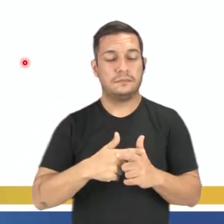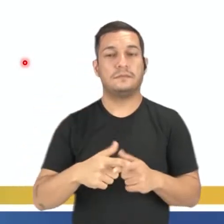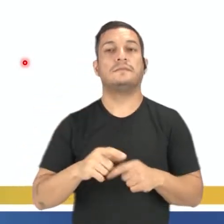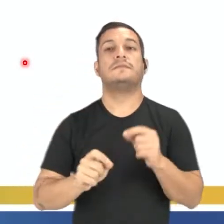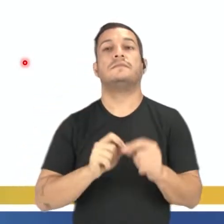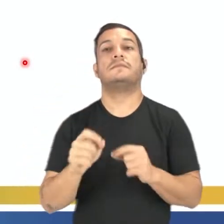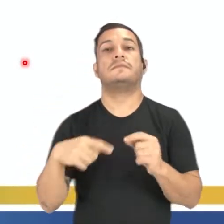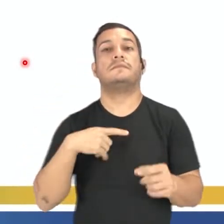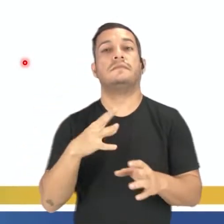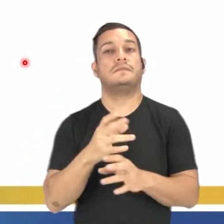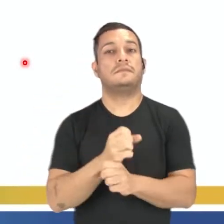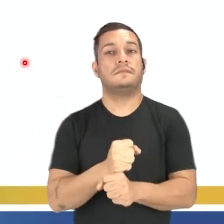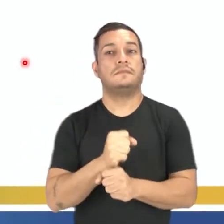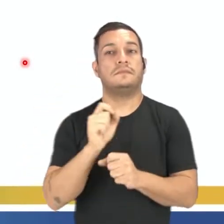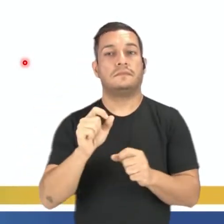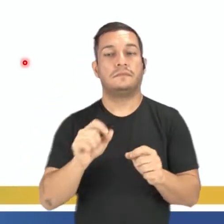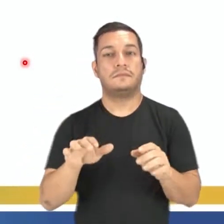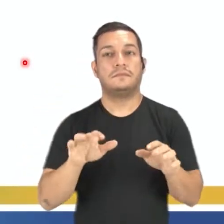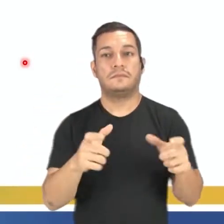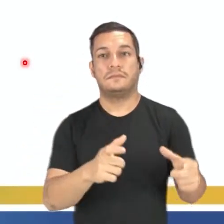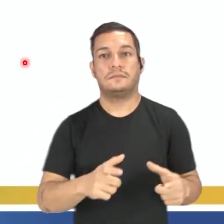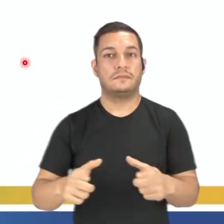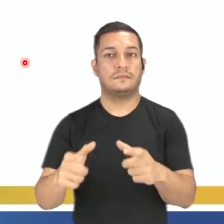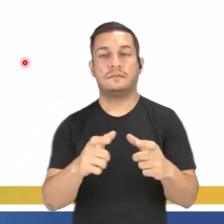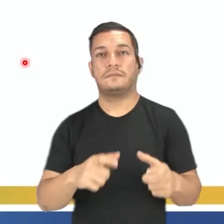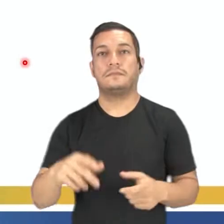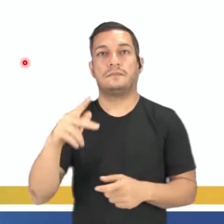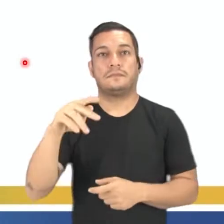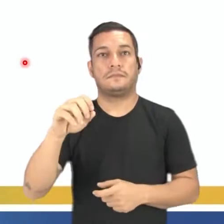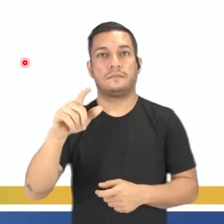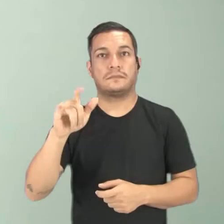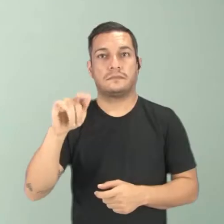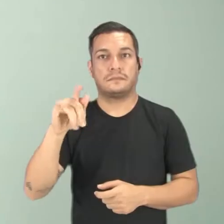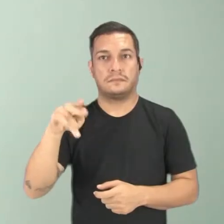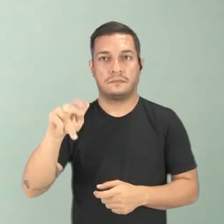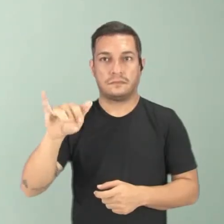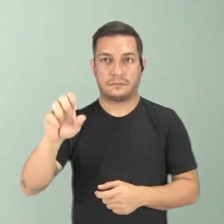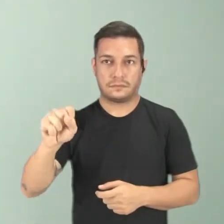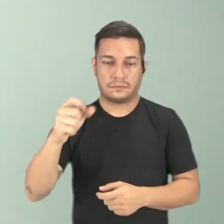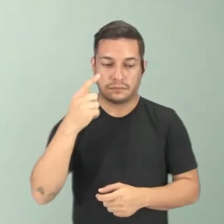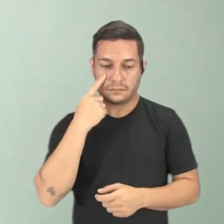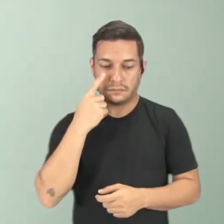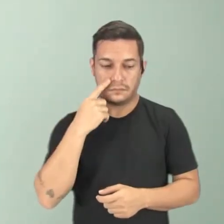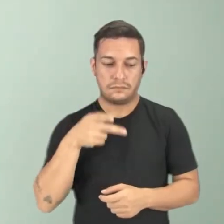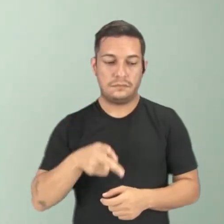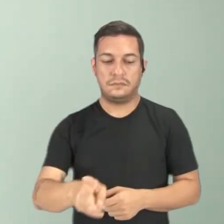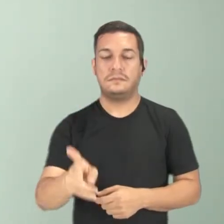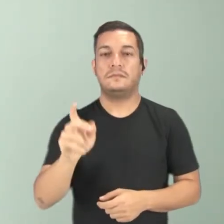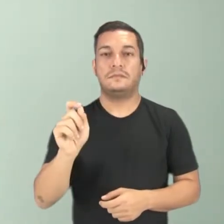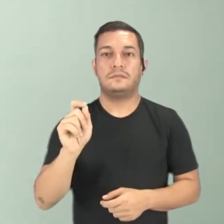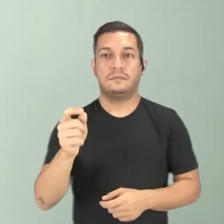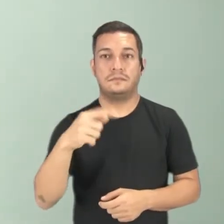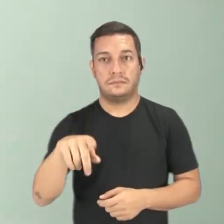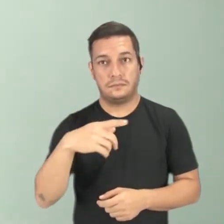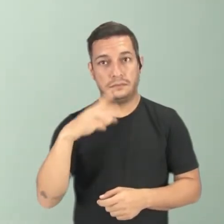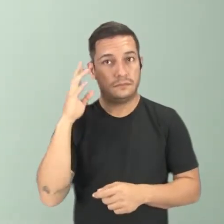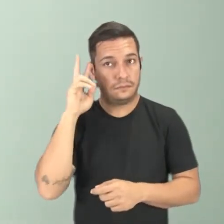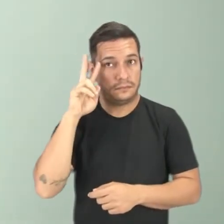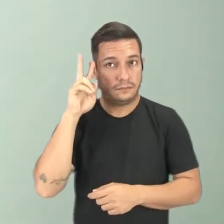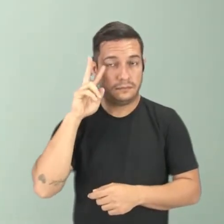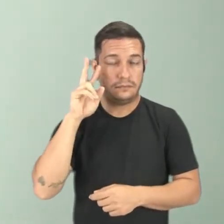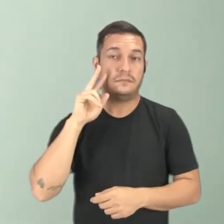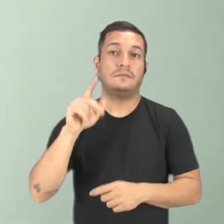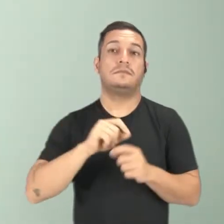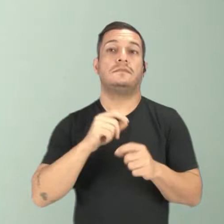que envolvem cálculos de áreas de superfícies poligonais, ok? Então, para a gente dar continuidade até você